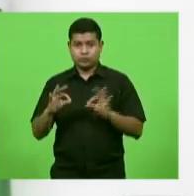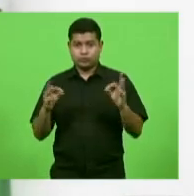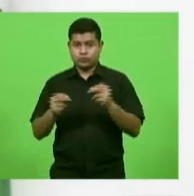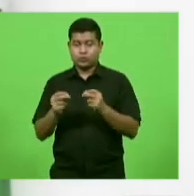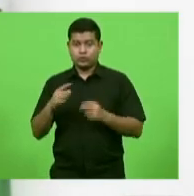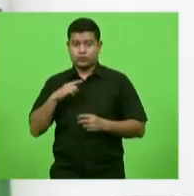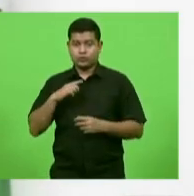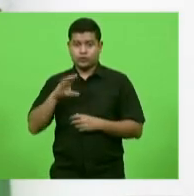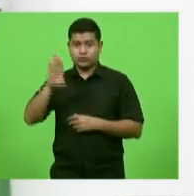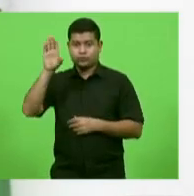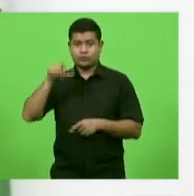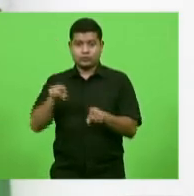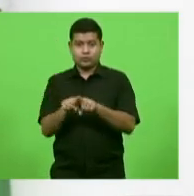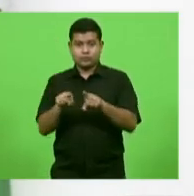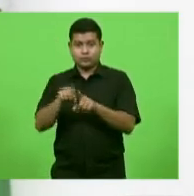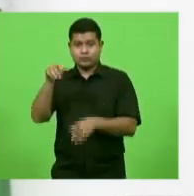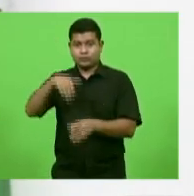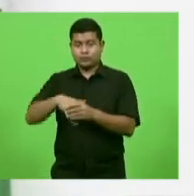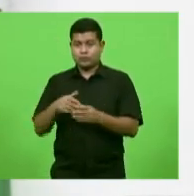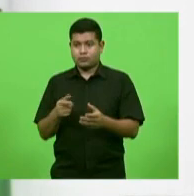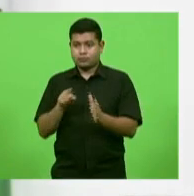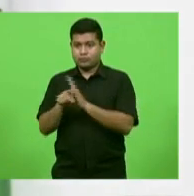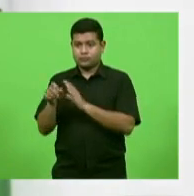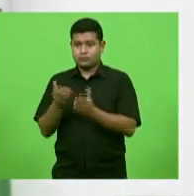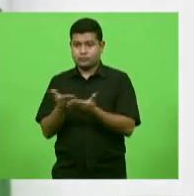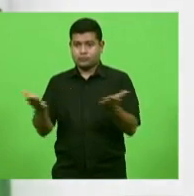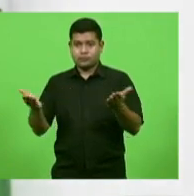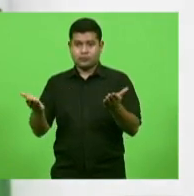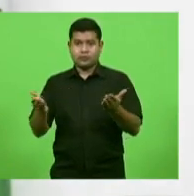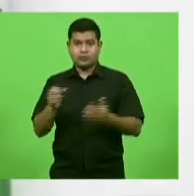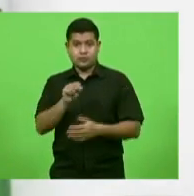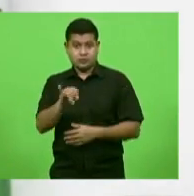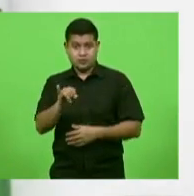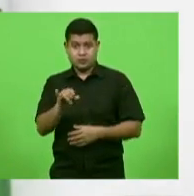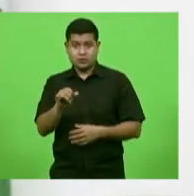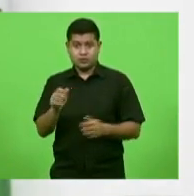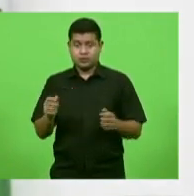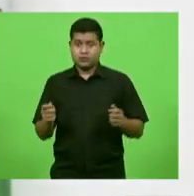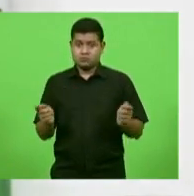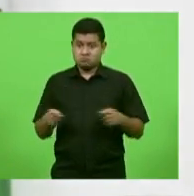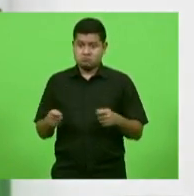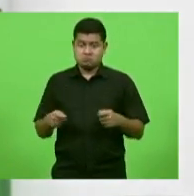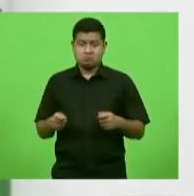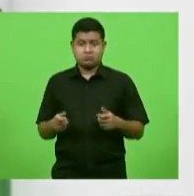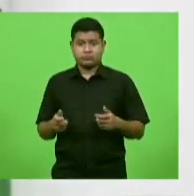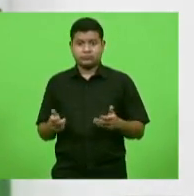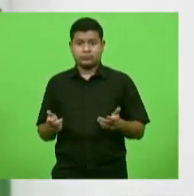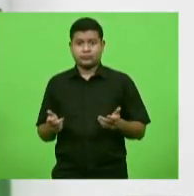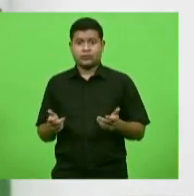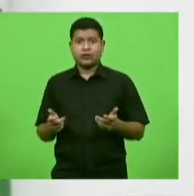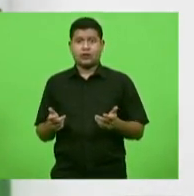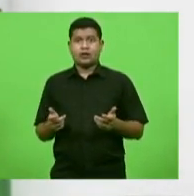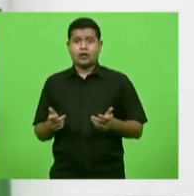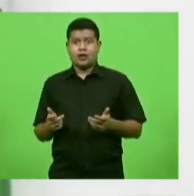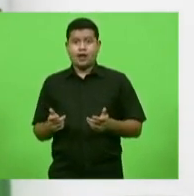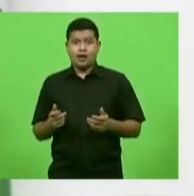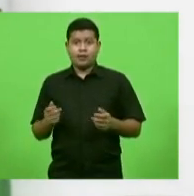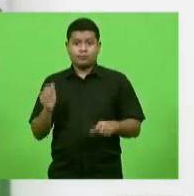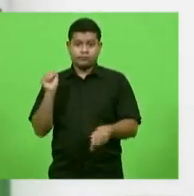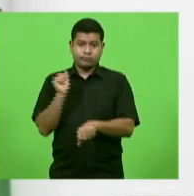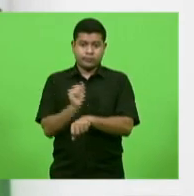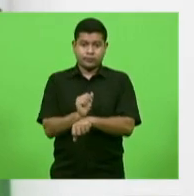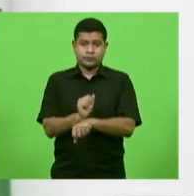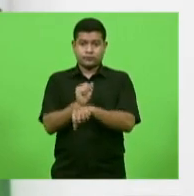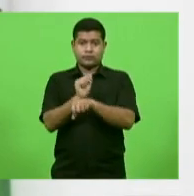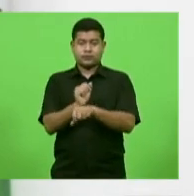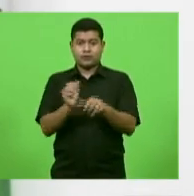e o voto, eu questiono Vossa Excelência e pergunto se nós poderíamos estabelecer um recesso agora, nesse momento,